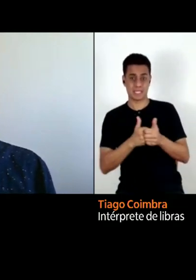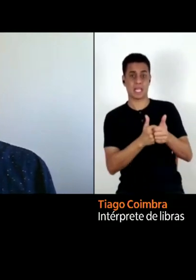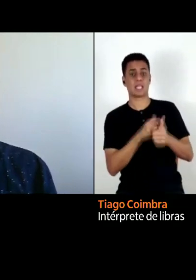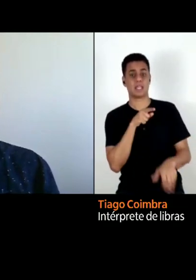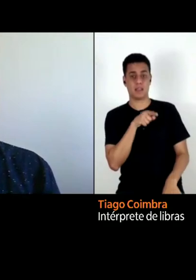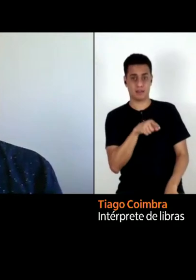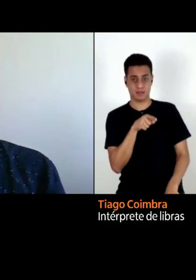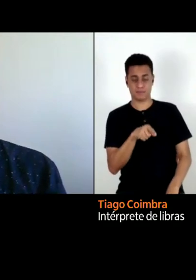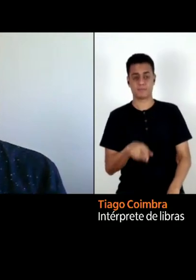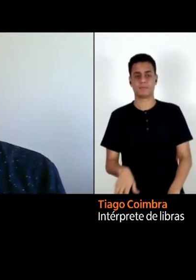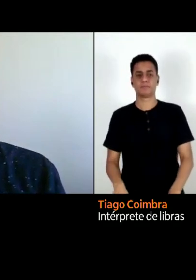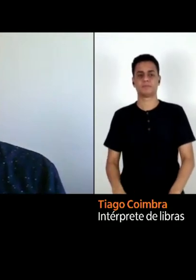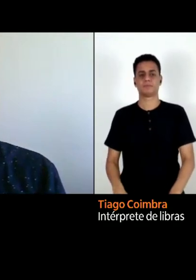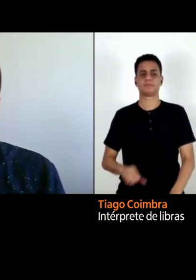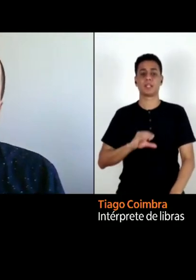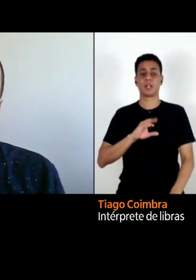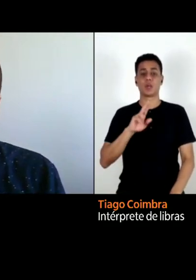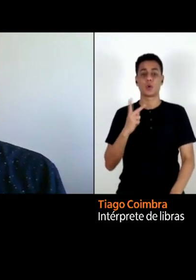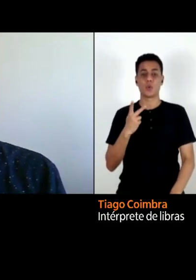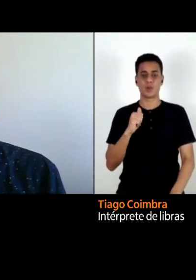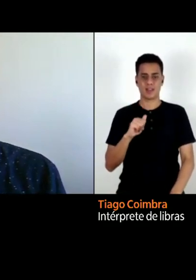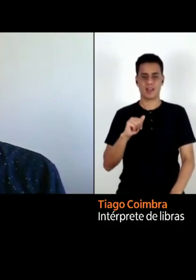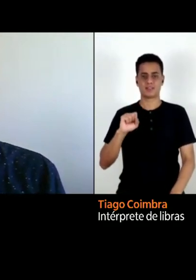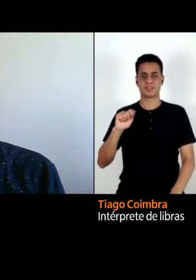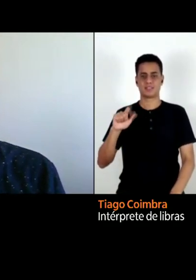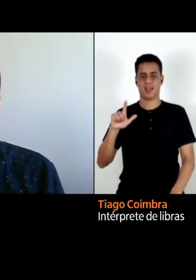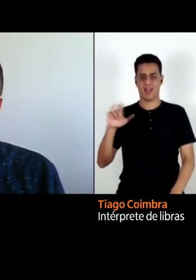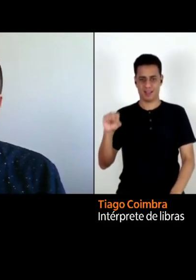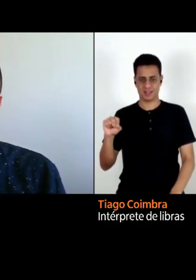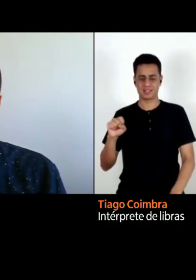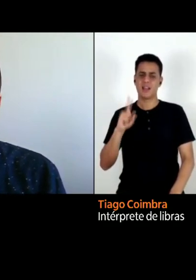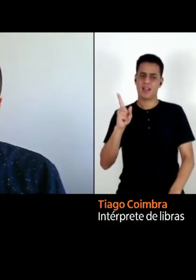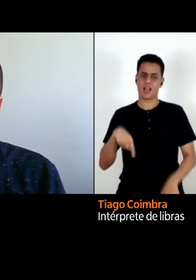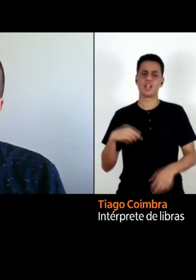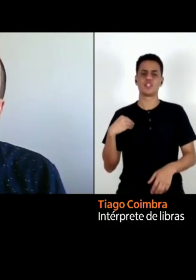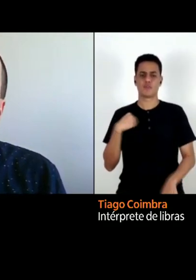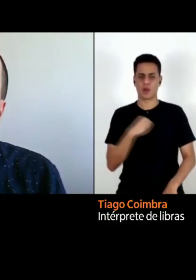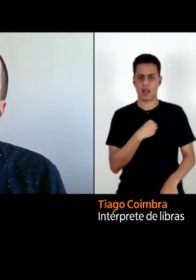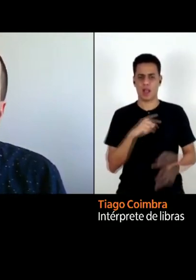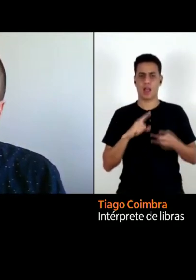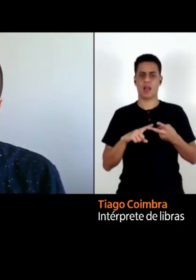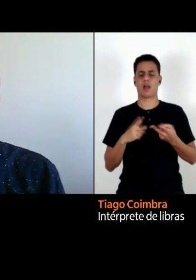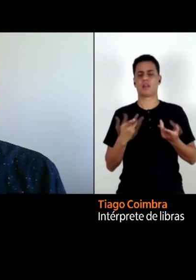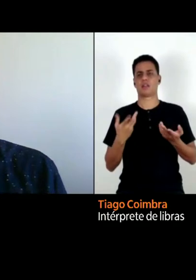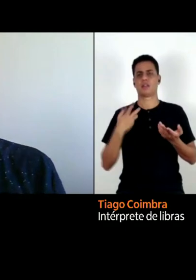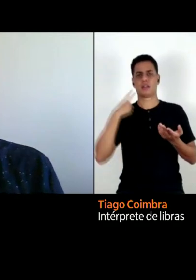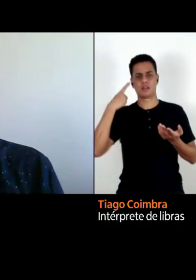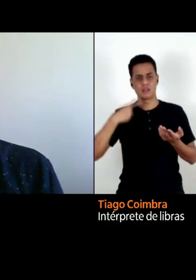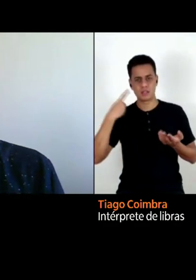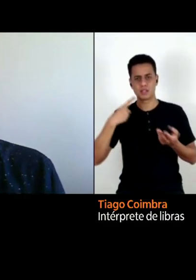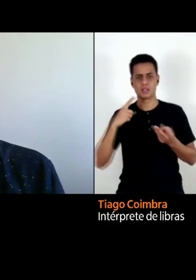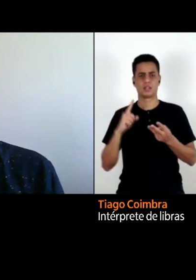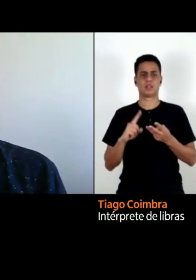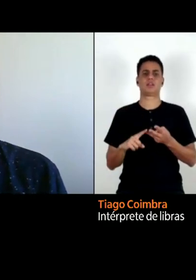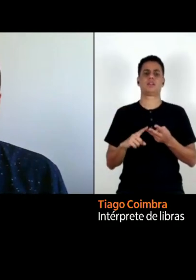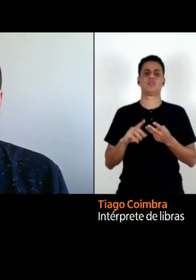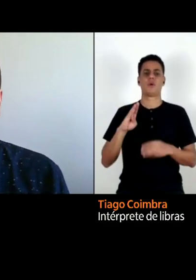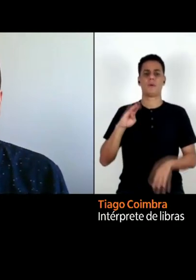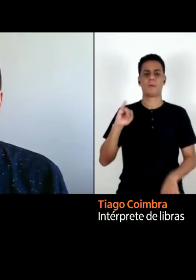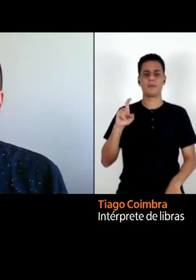Cunha Salles, advogado, médico, bicheiro, era também prestidigitador, o